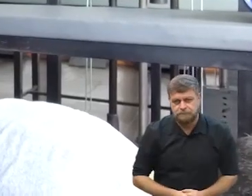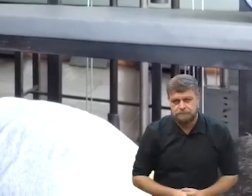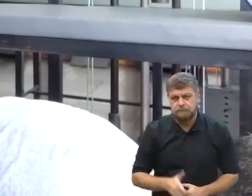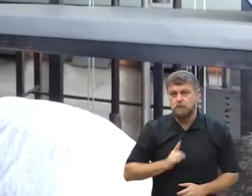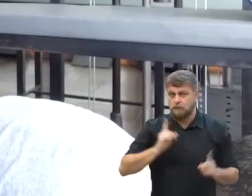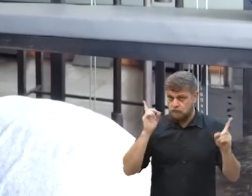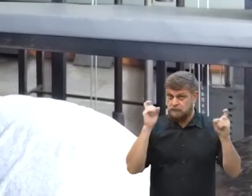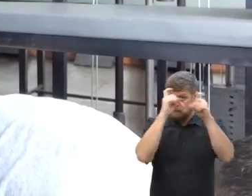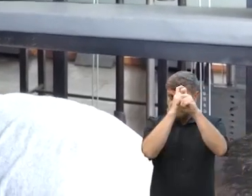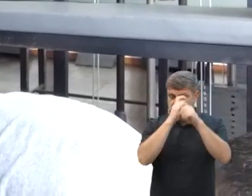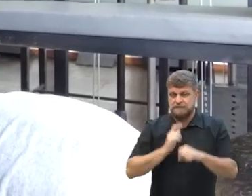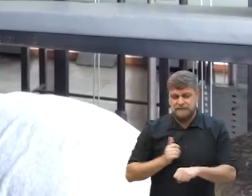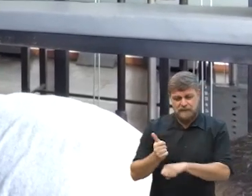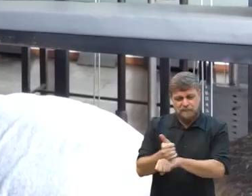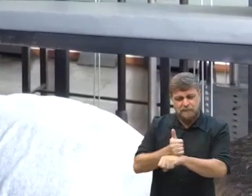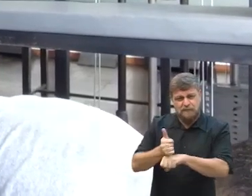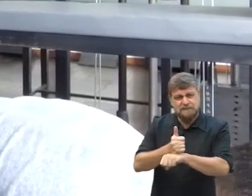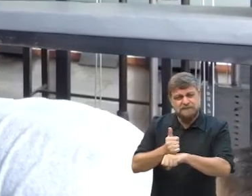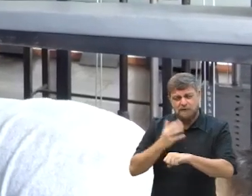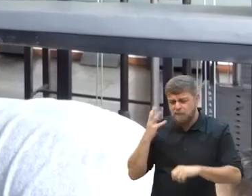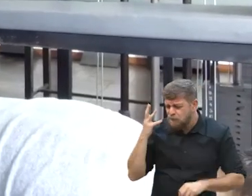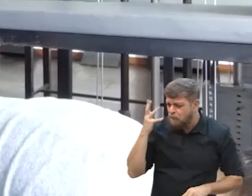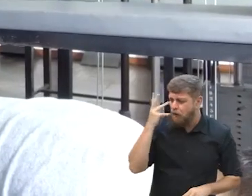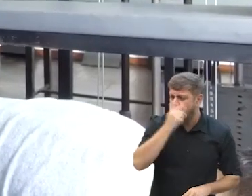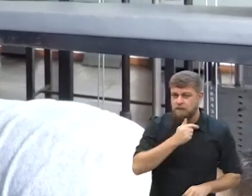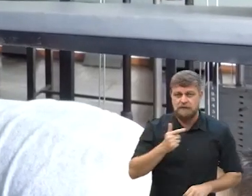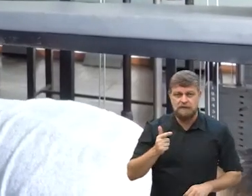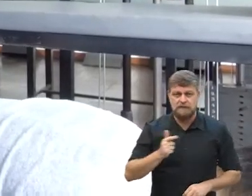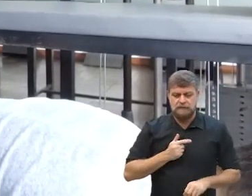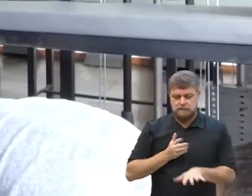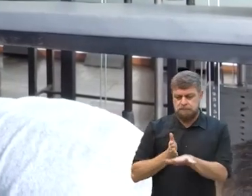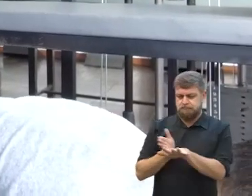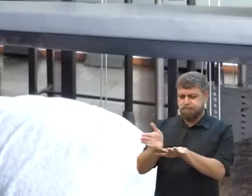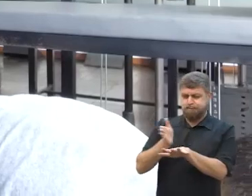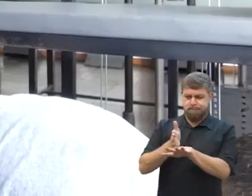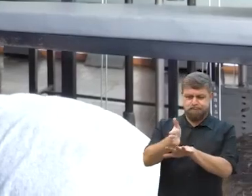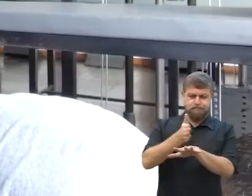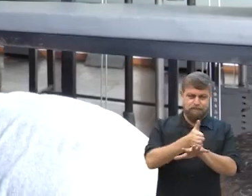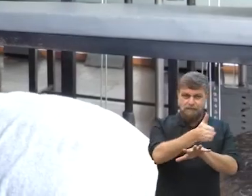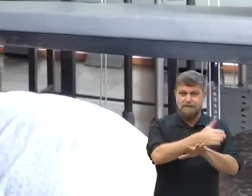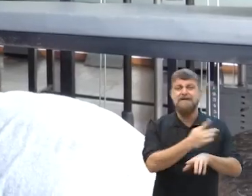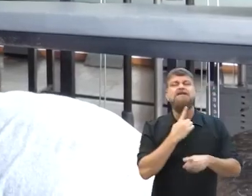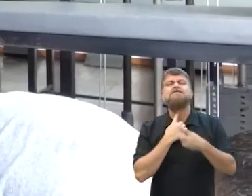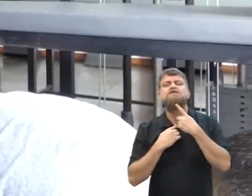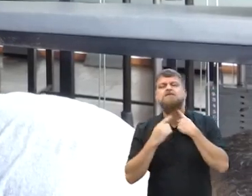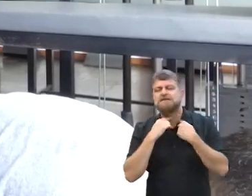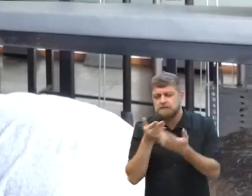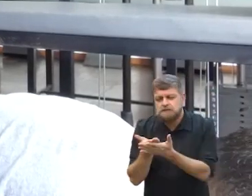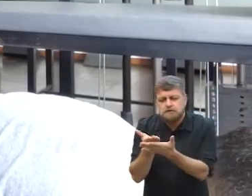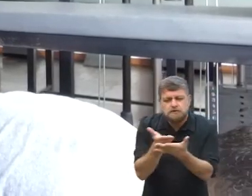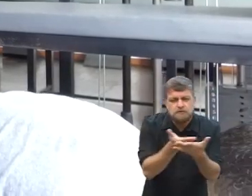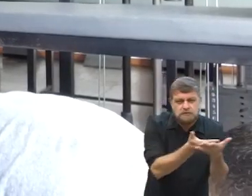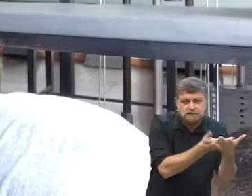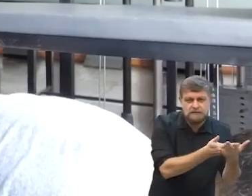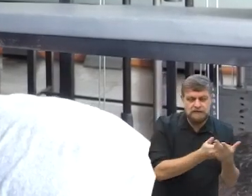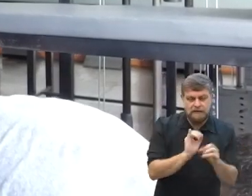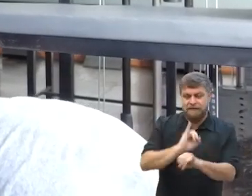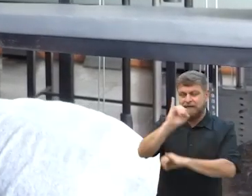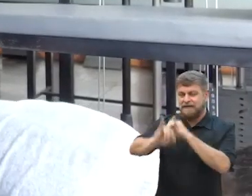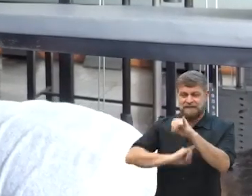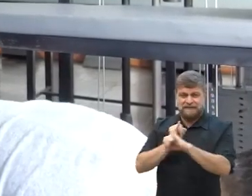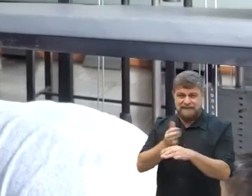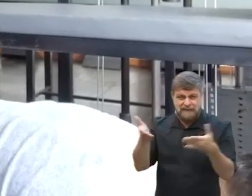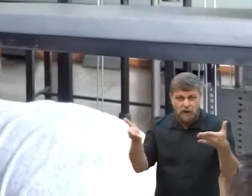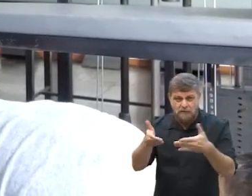todas essas dificuldades. É uma profissão muito bonita, ela abre um leque muito grande se você tiver vontade de estudar. Hoje com a internet,